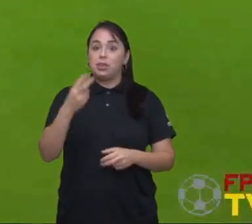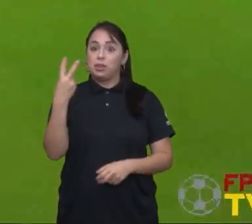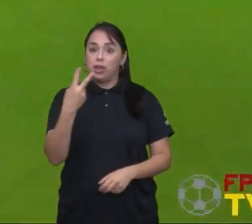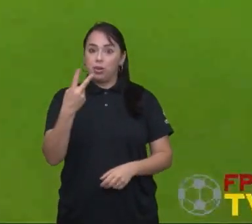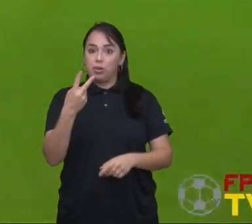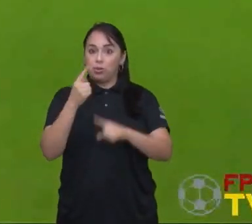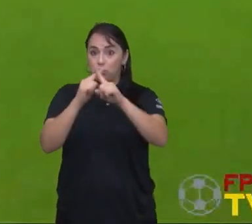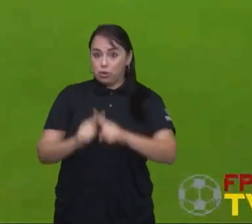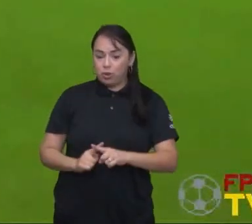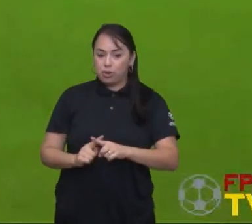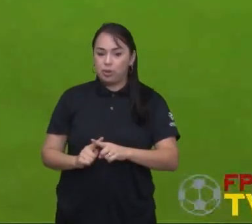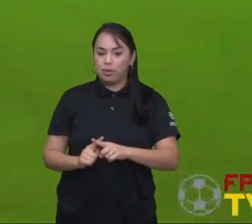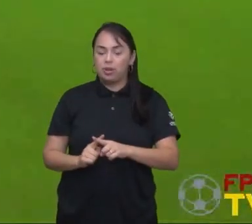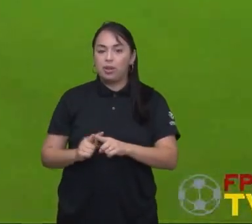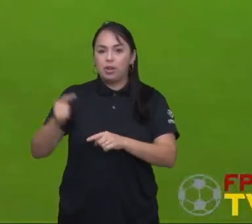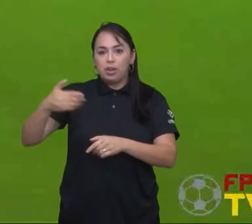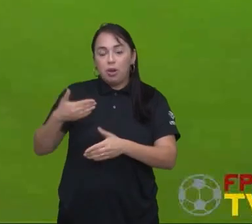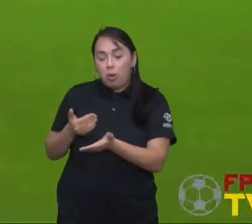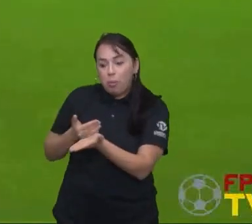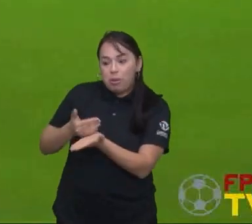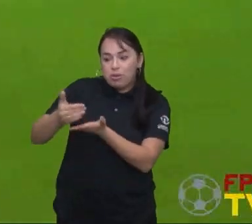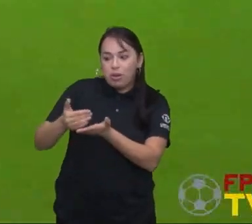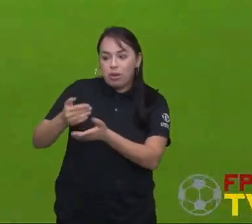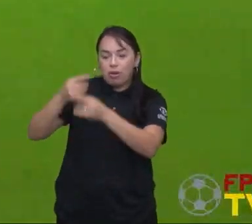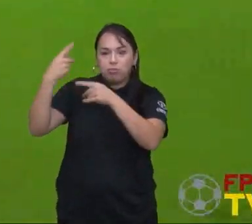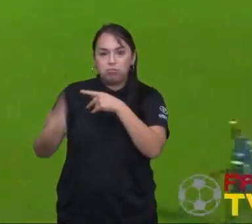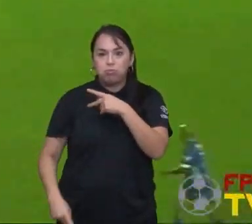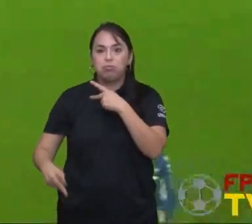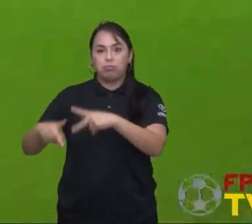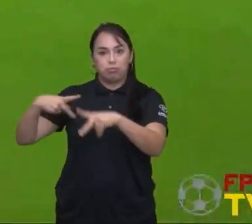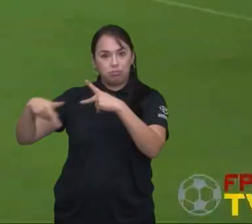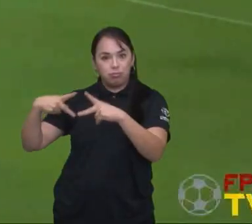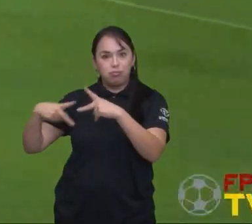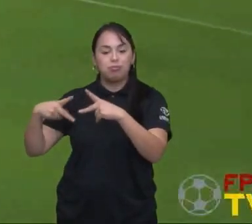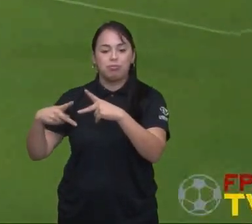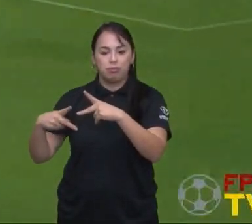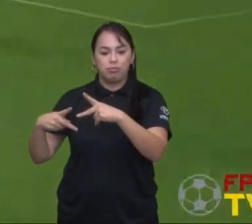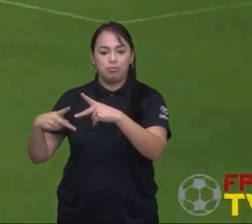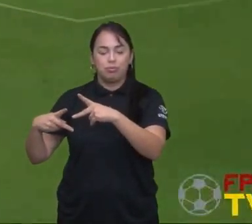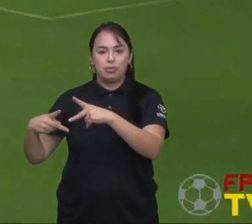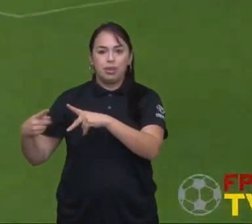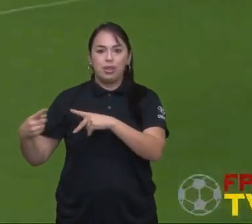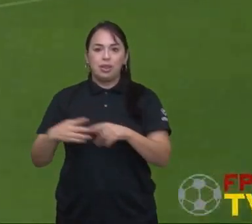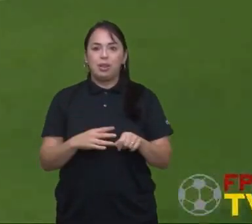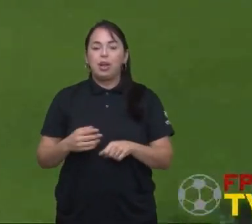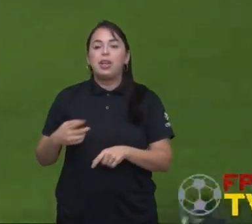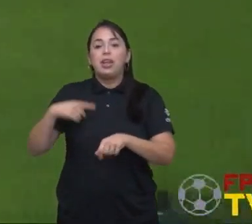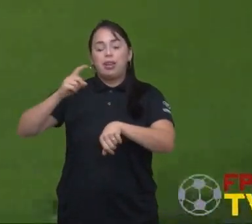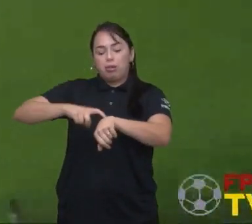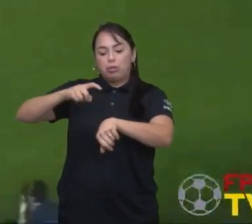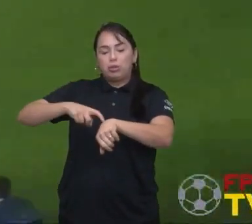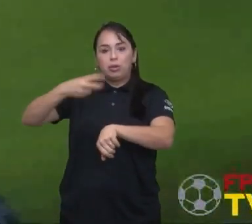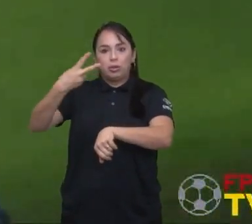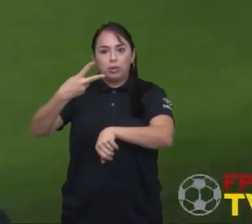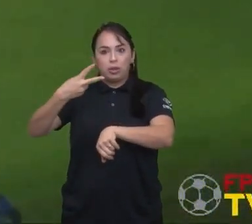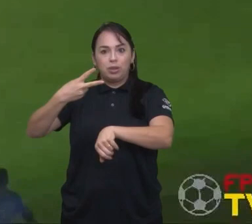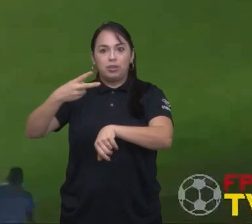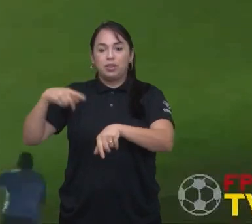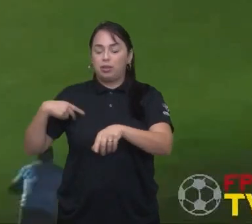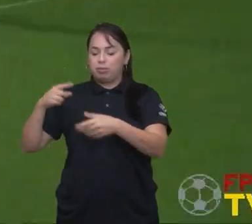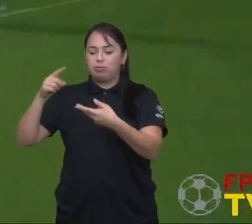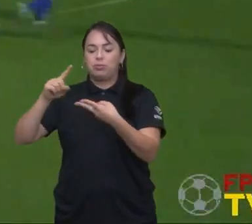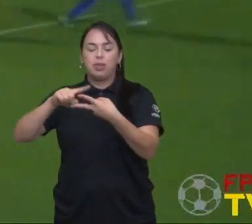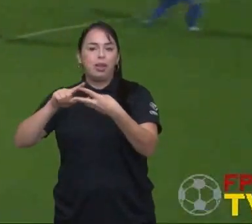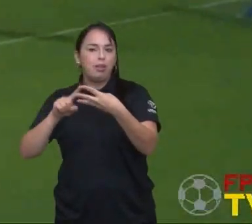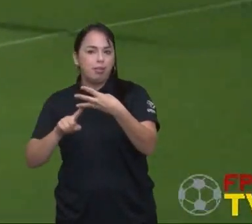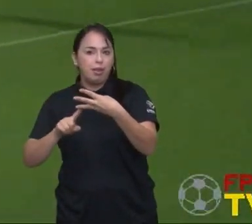rodada, o São José fez a sua estreia em casa contra o Desportivo Brasil. E os gols saíram no segundo tempo. Caxambu, Levi